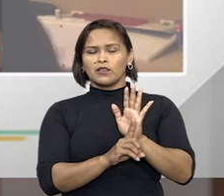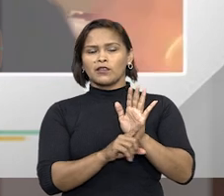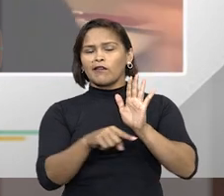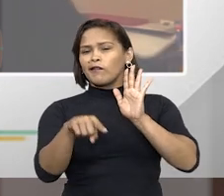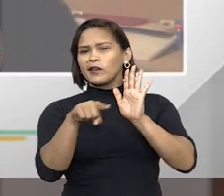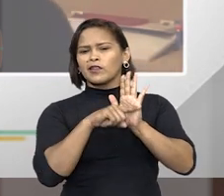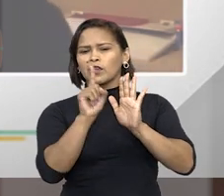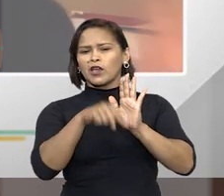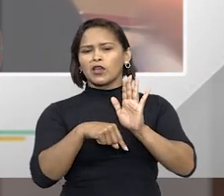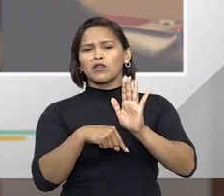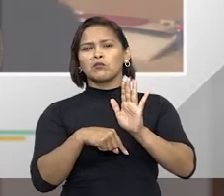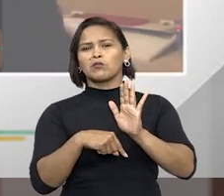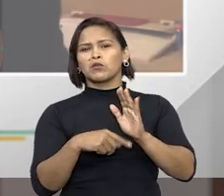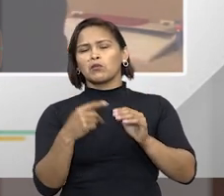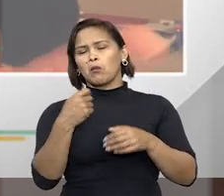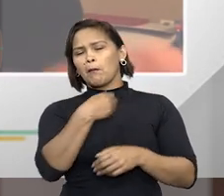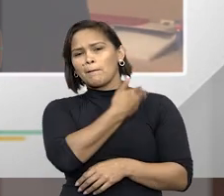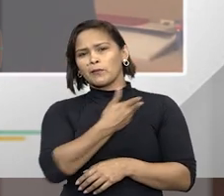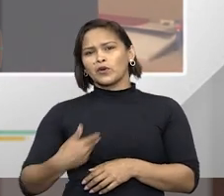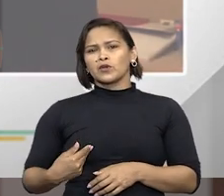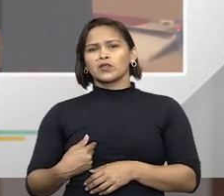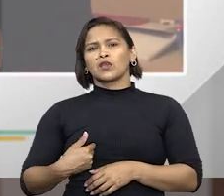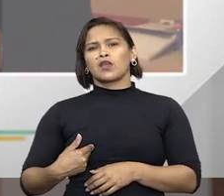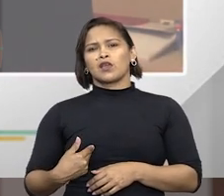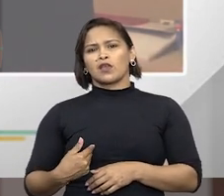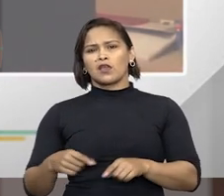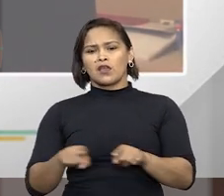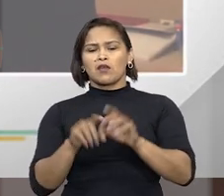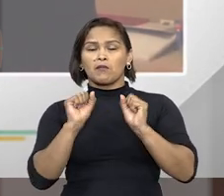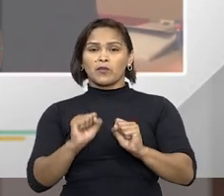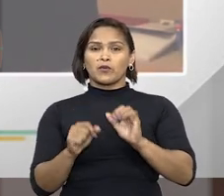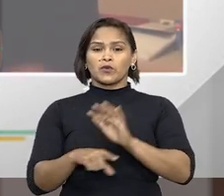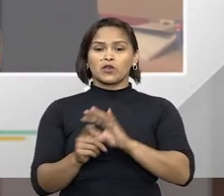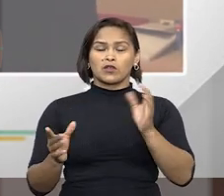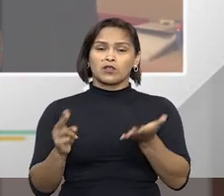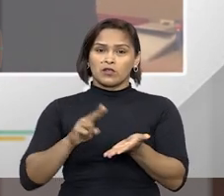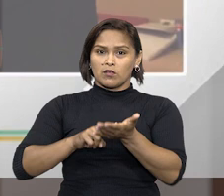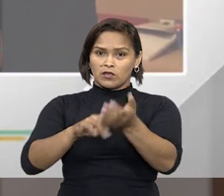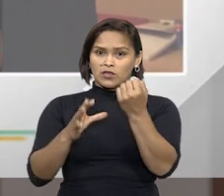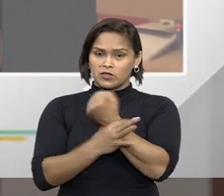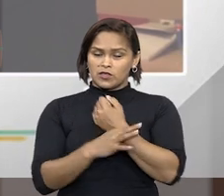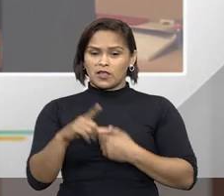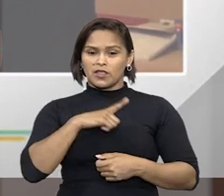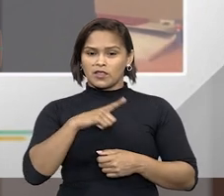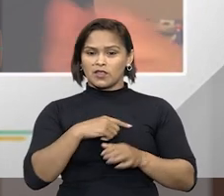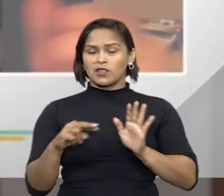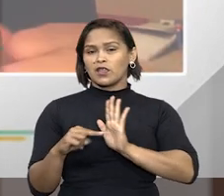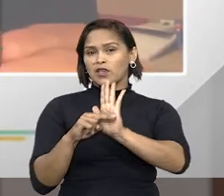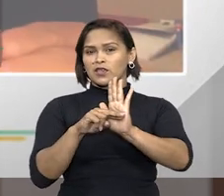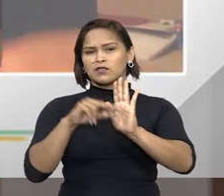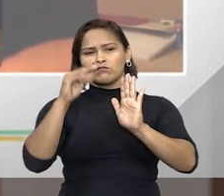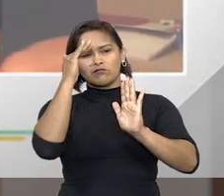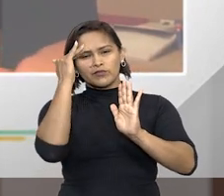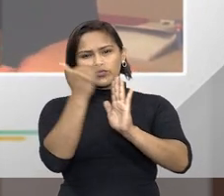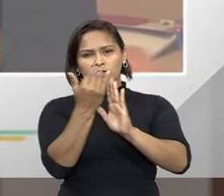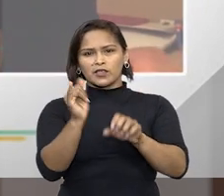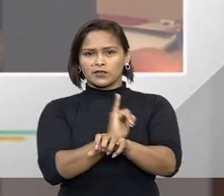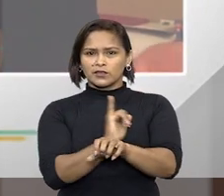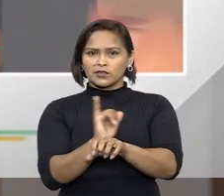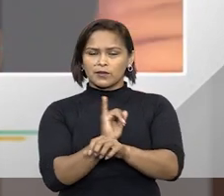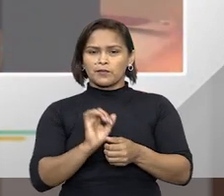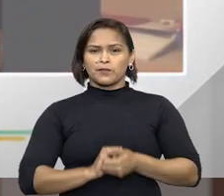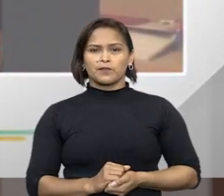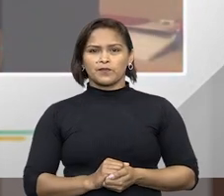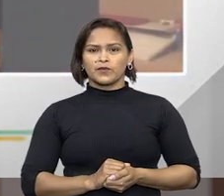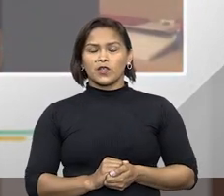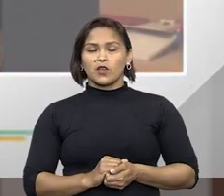poder público, então o mandado de segurança, ele tem essa função. Isso é o básico. No Supremo Tribunal